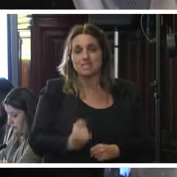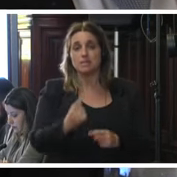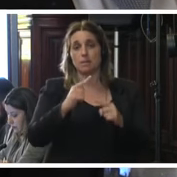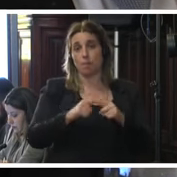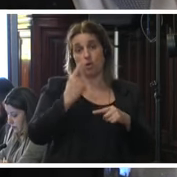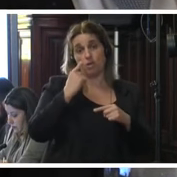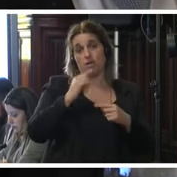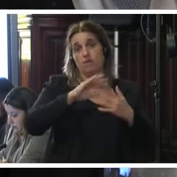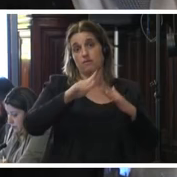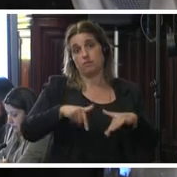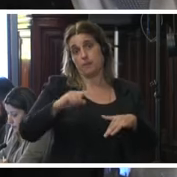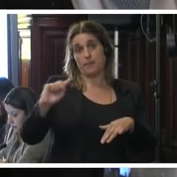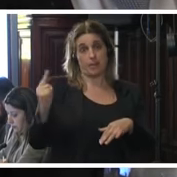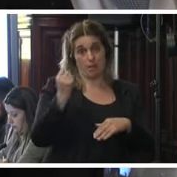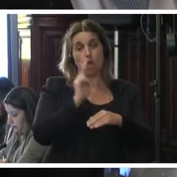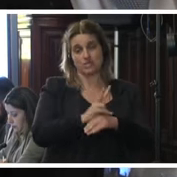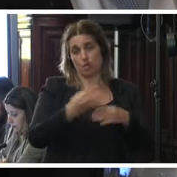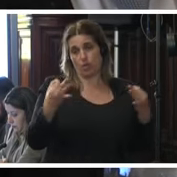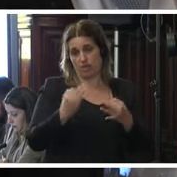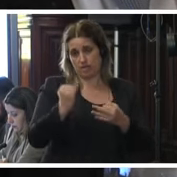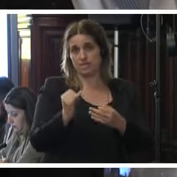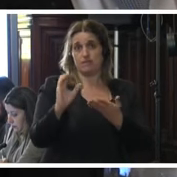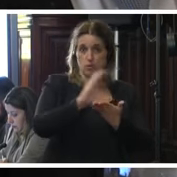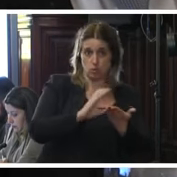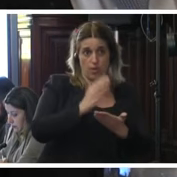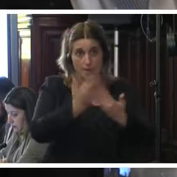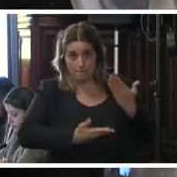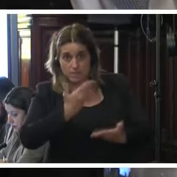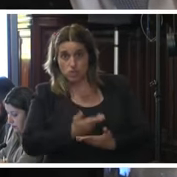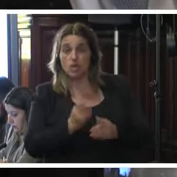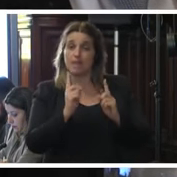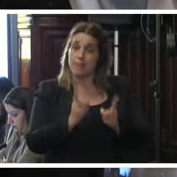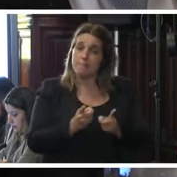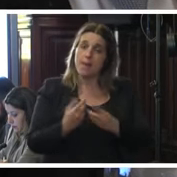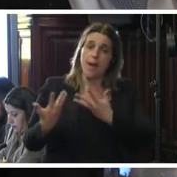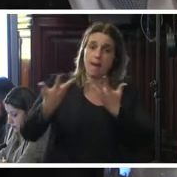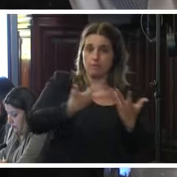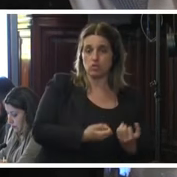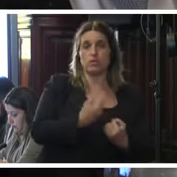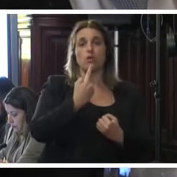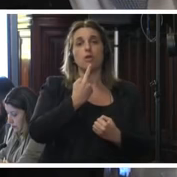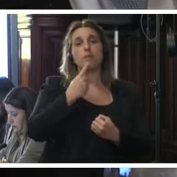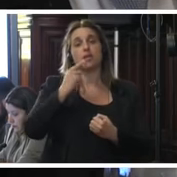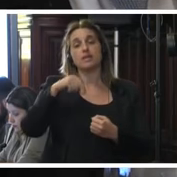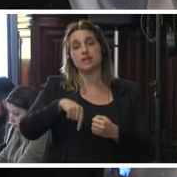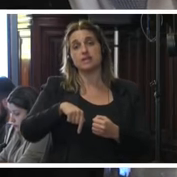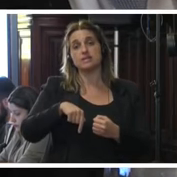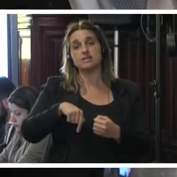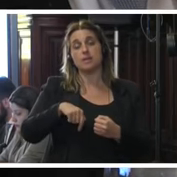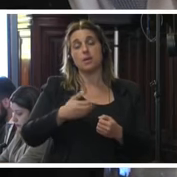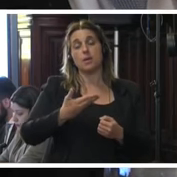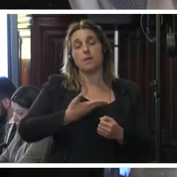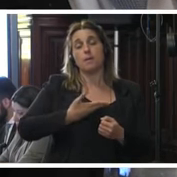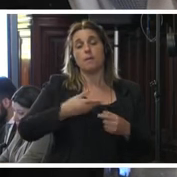cidadã, mas também contribuindo de sobremaneira com as políticas estaduais e municipais no campo